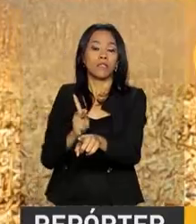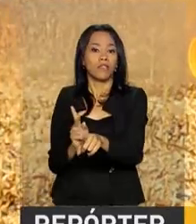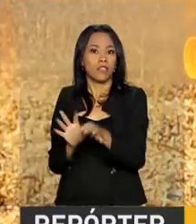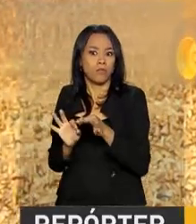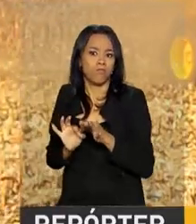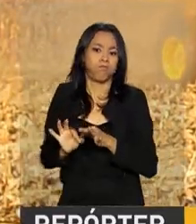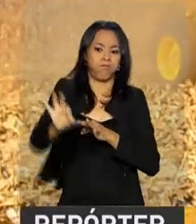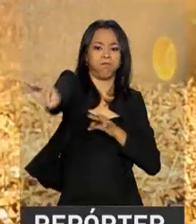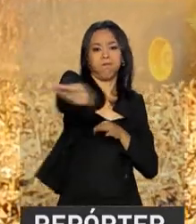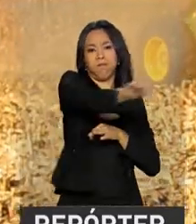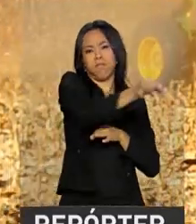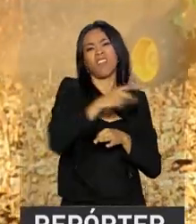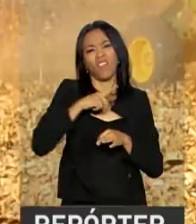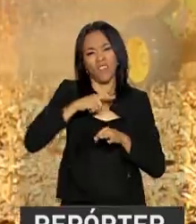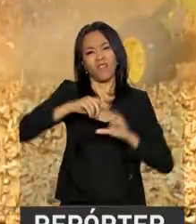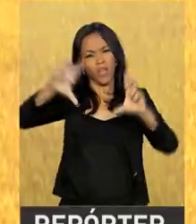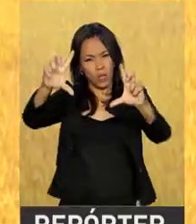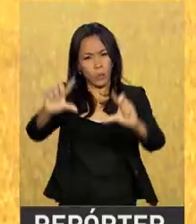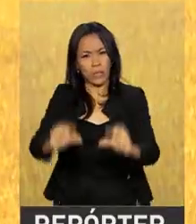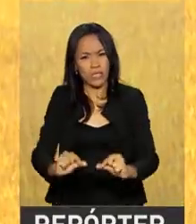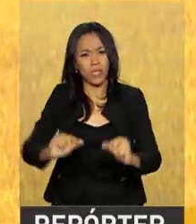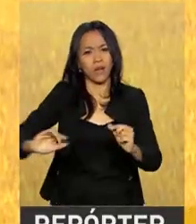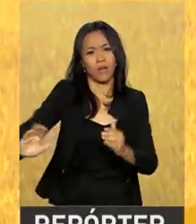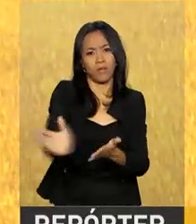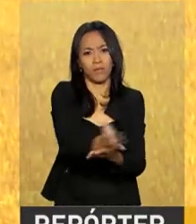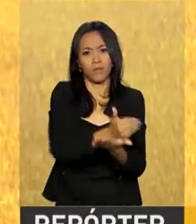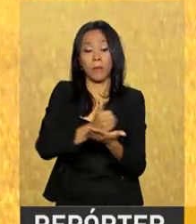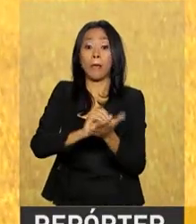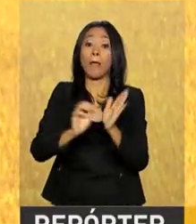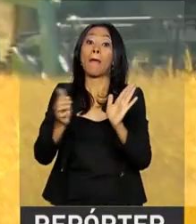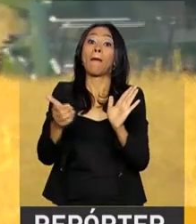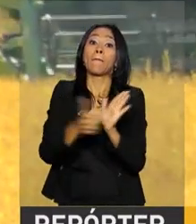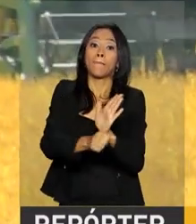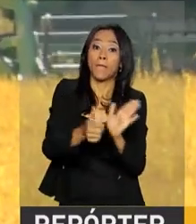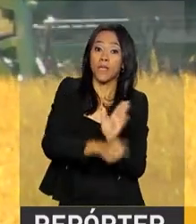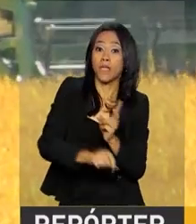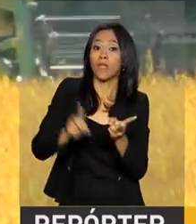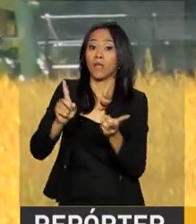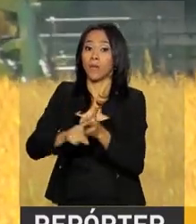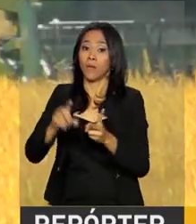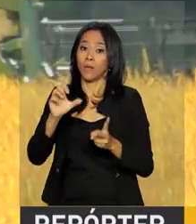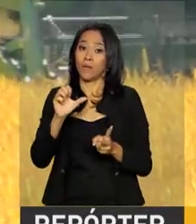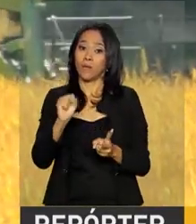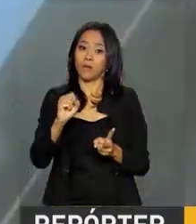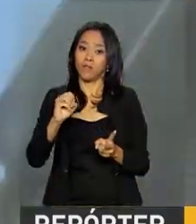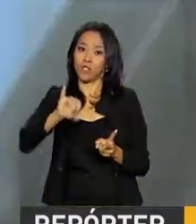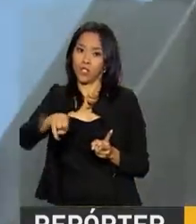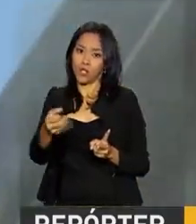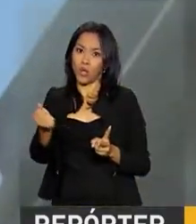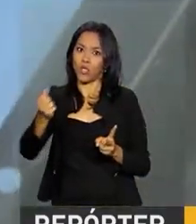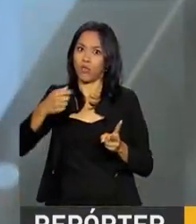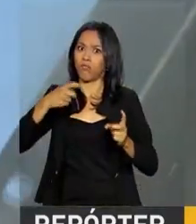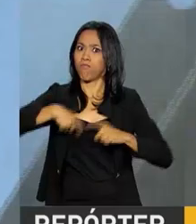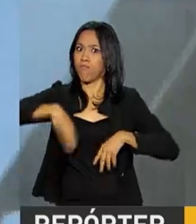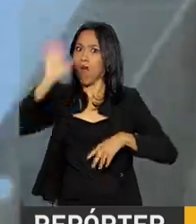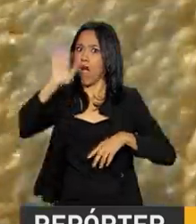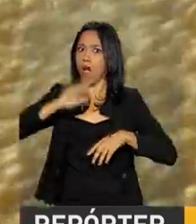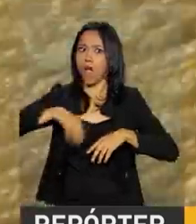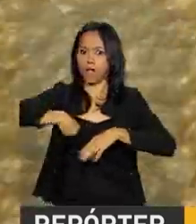apresentado queda na produção milho e soja continuam ocupando os primeiros lugares na produção de grãos no país